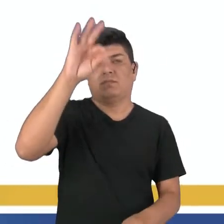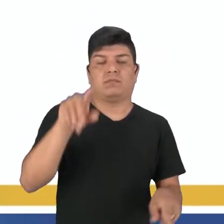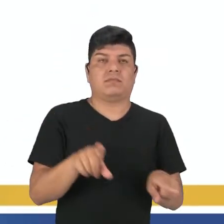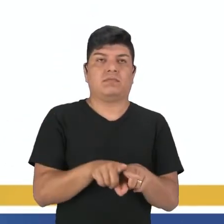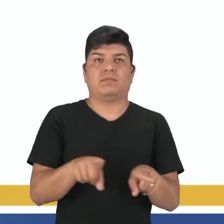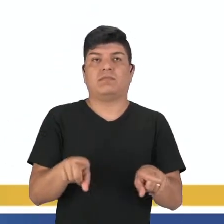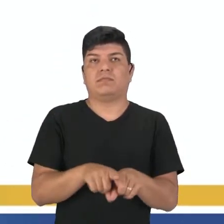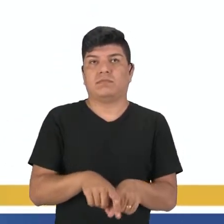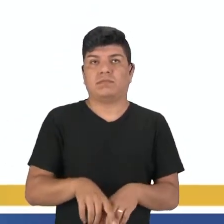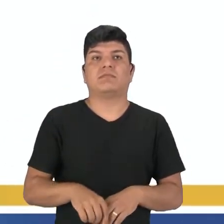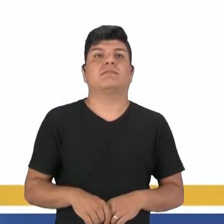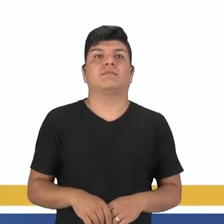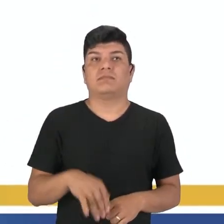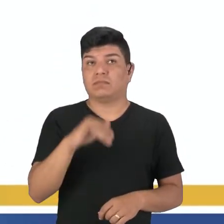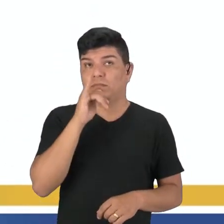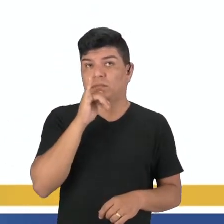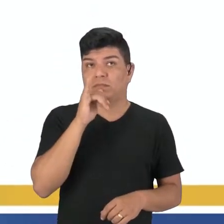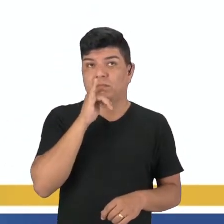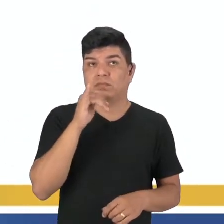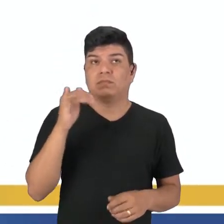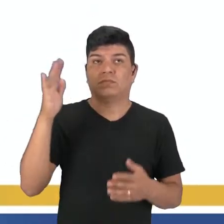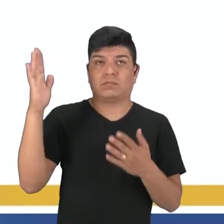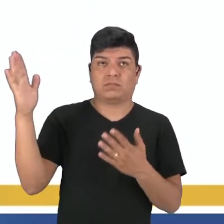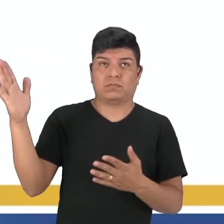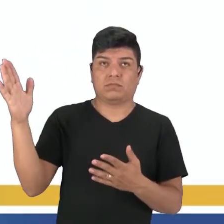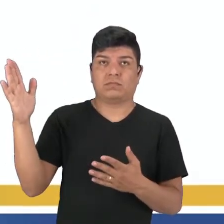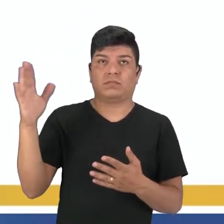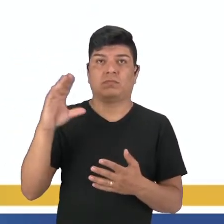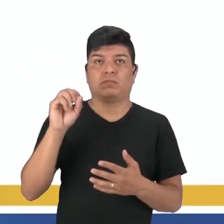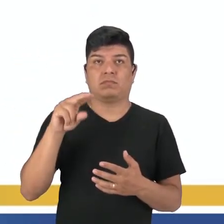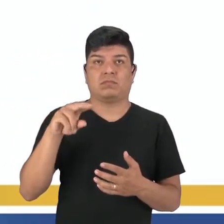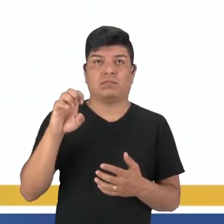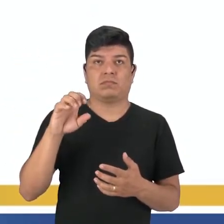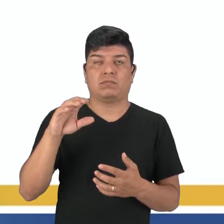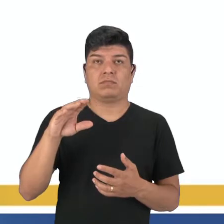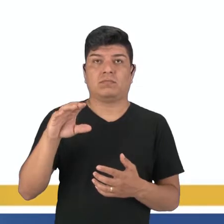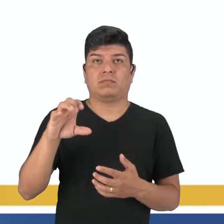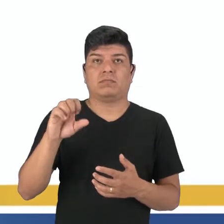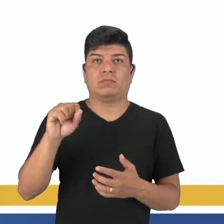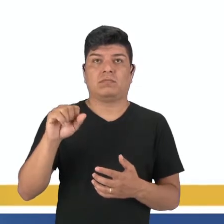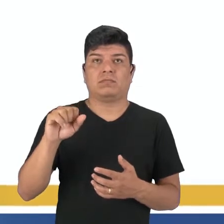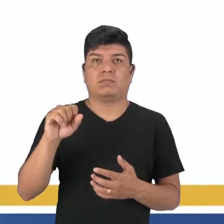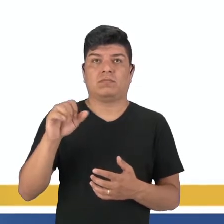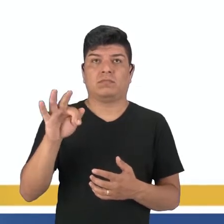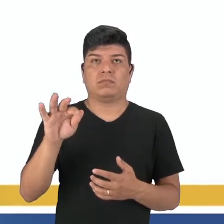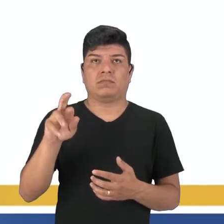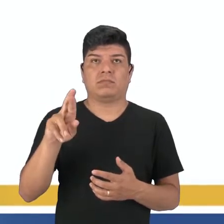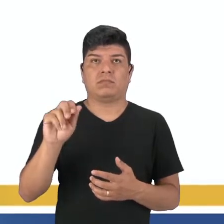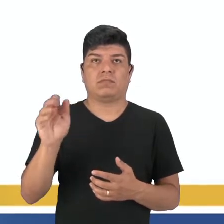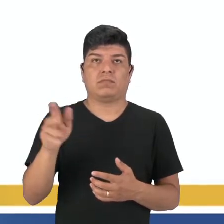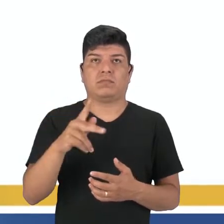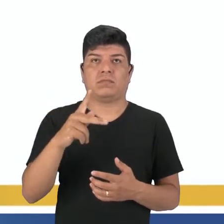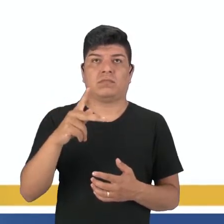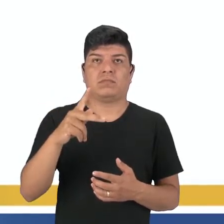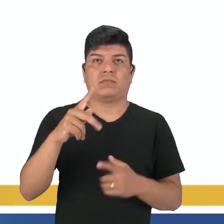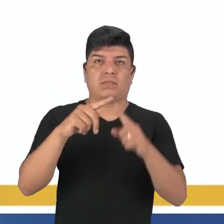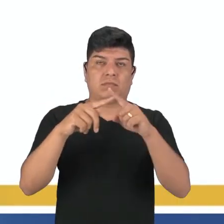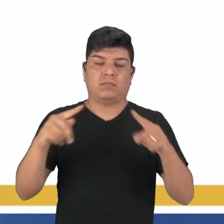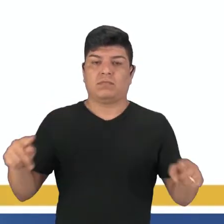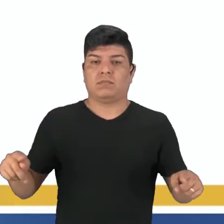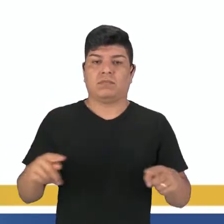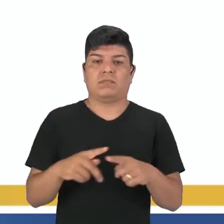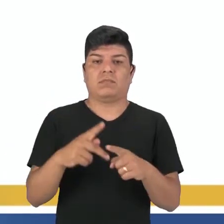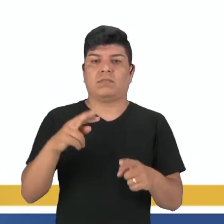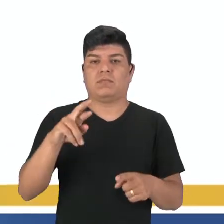né? São exemplos de sólido geométrico o cone, a esfera, a pirâmide e o prisma. Nós vimos que hoje nós vamos